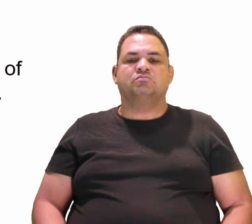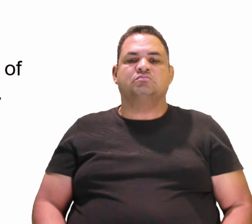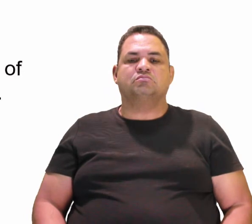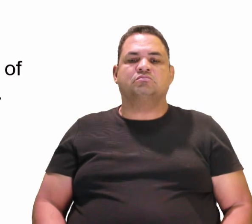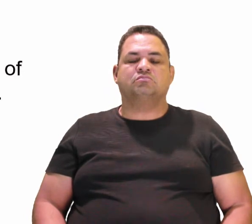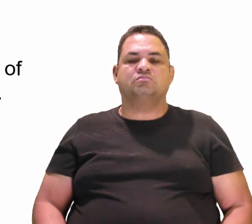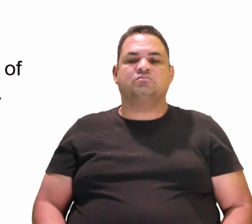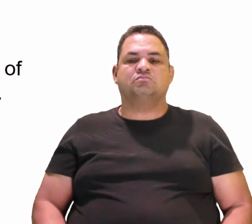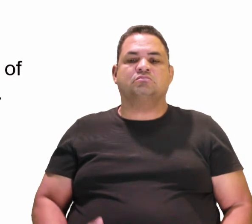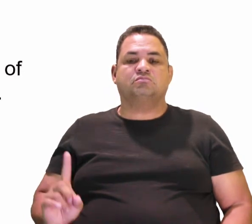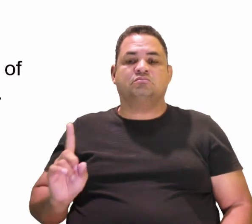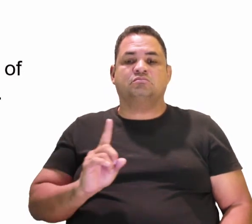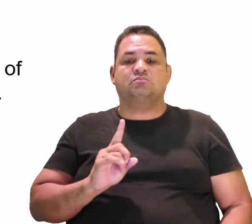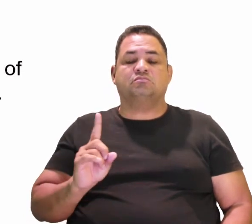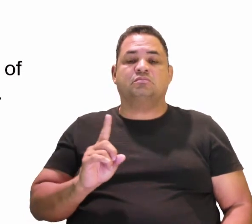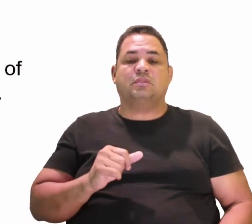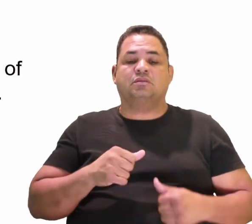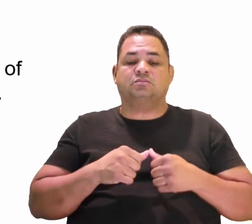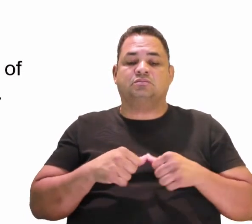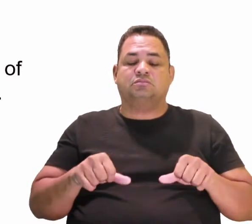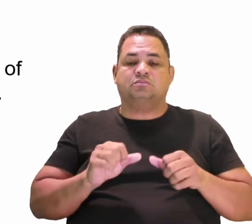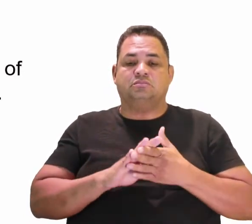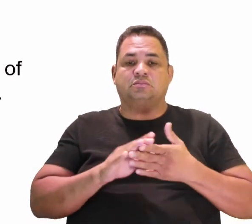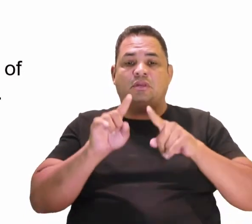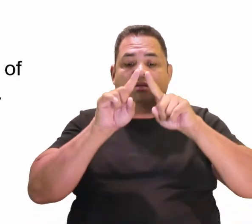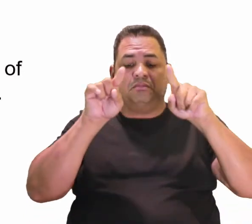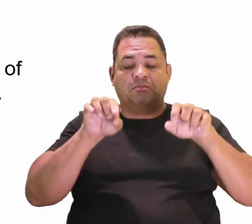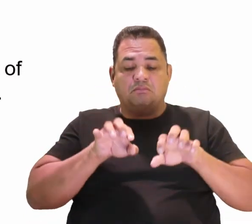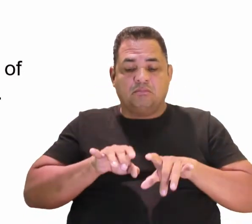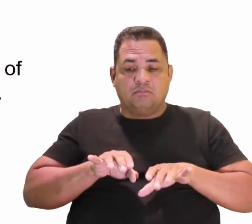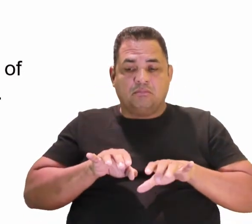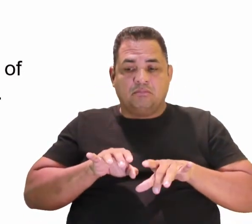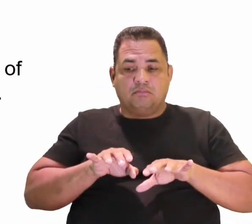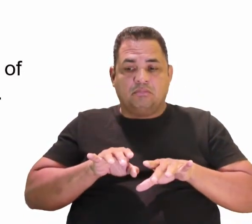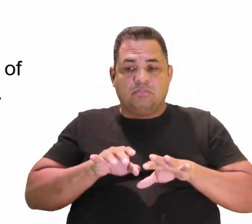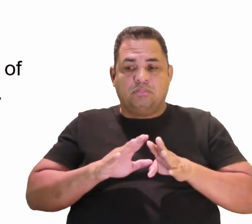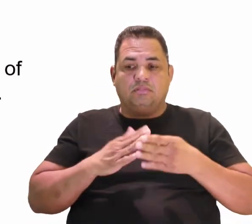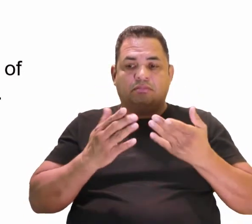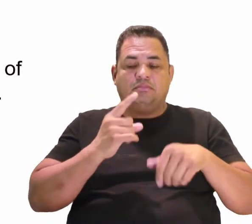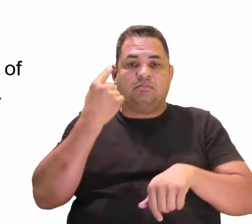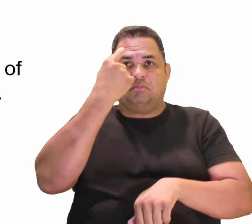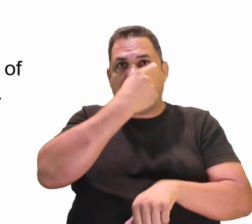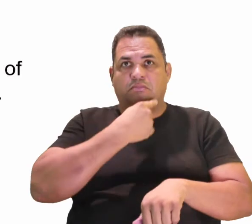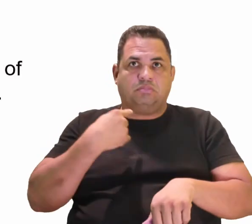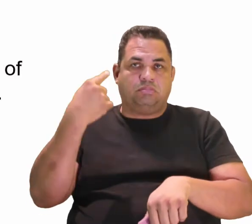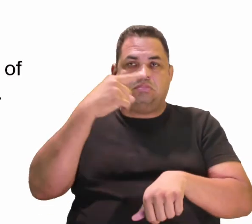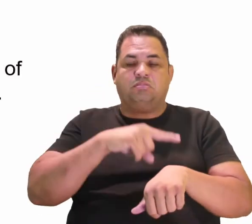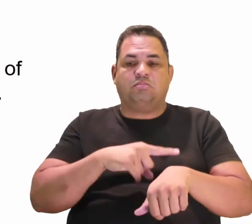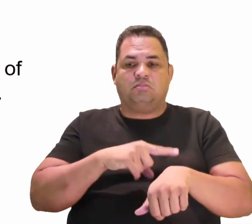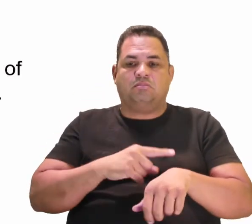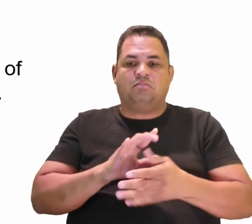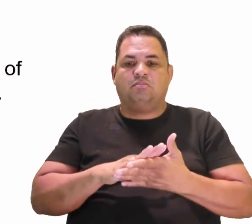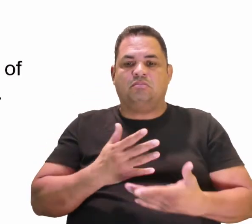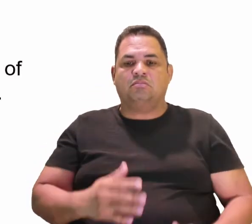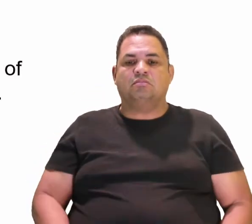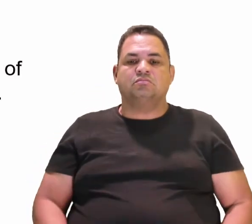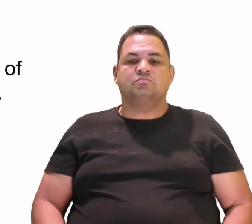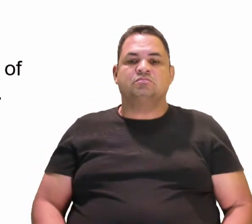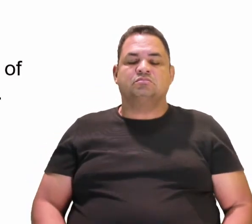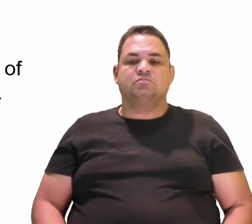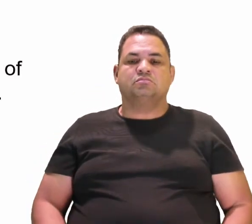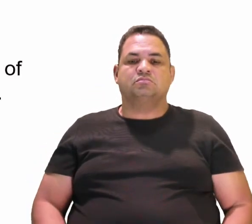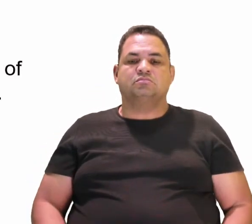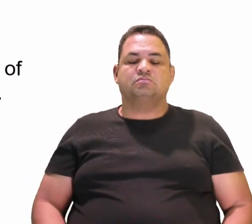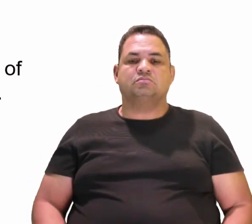que é passada é não fique. Do not stay, não fique. E aqui é don't forget, não esqueça. Então aqui tá